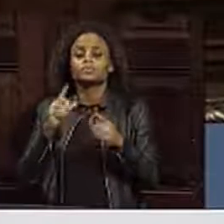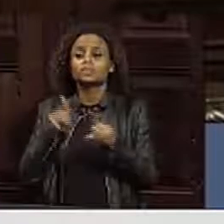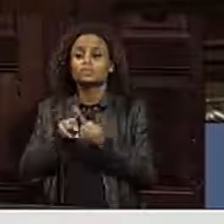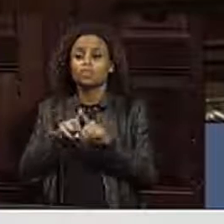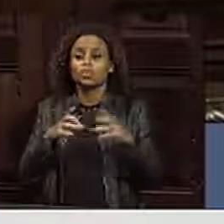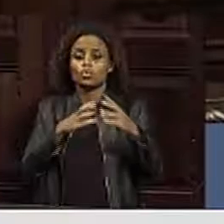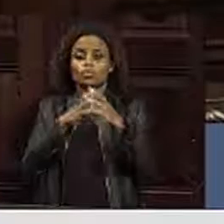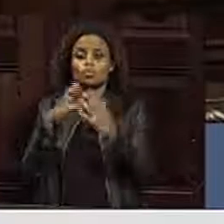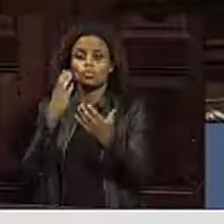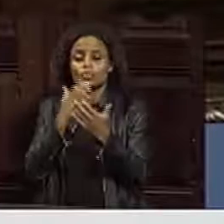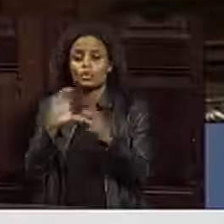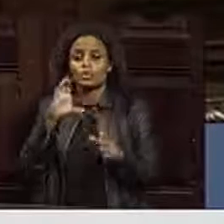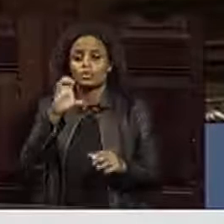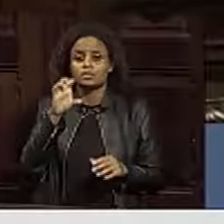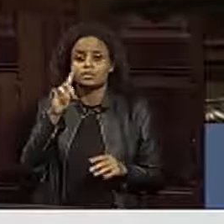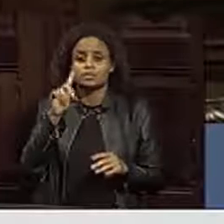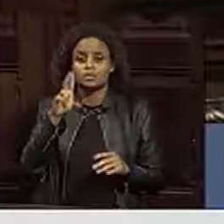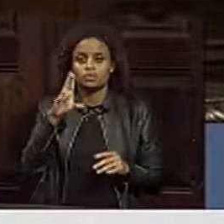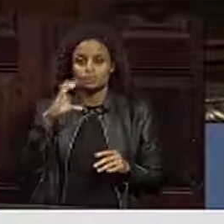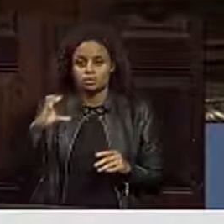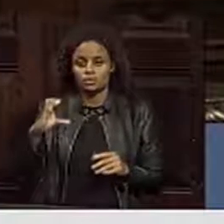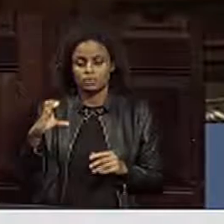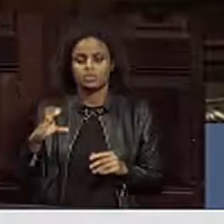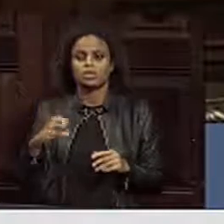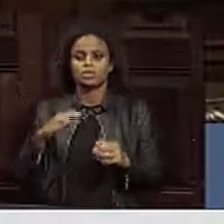Secretaria Estadual de Educação e Cultura.